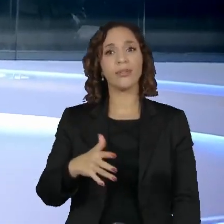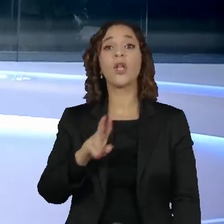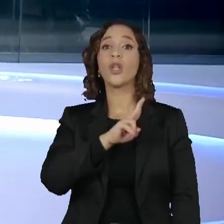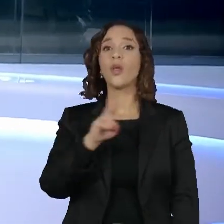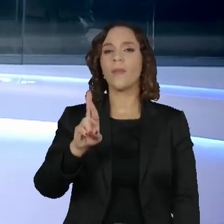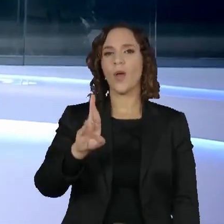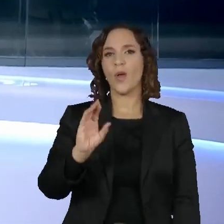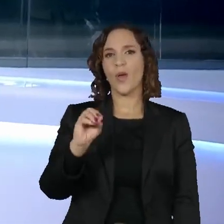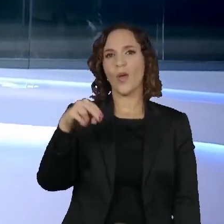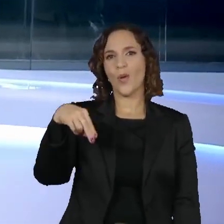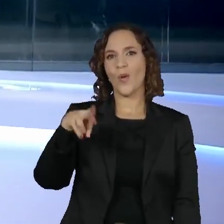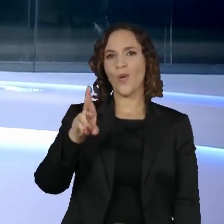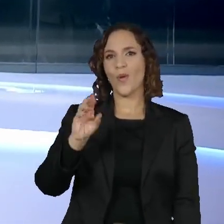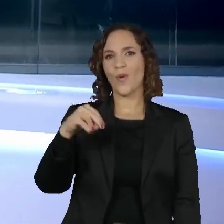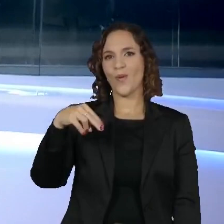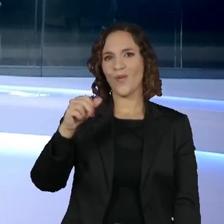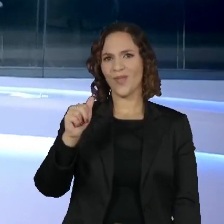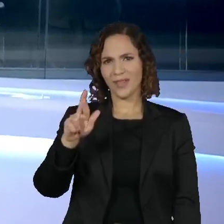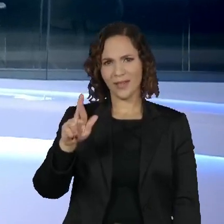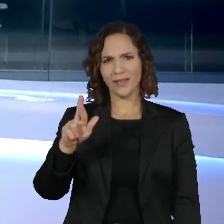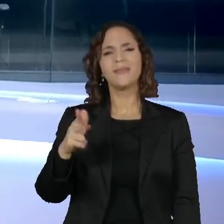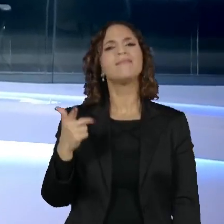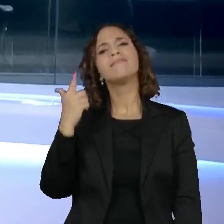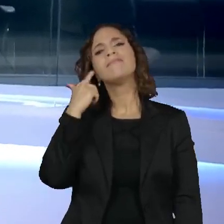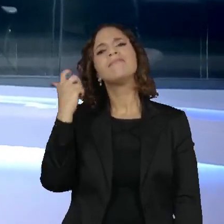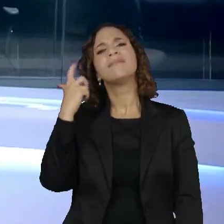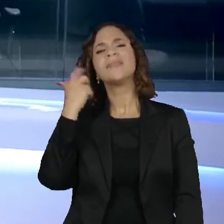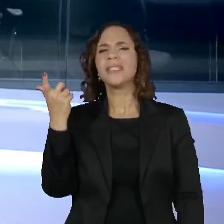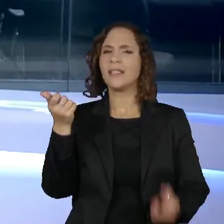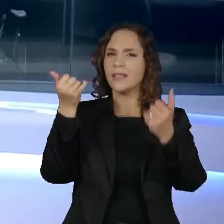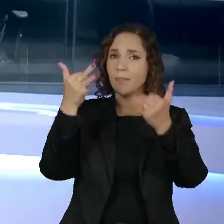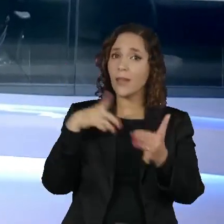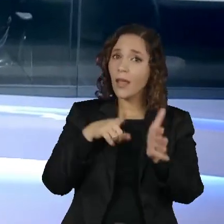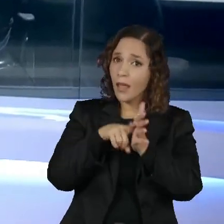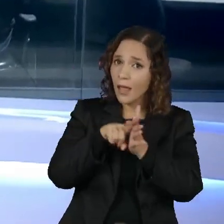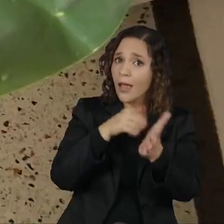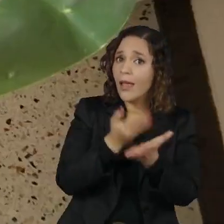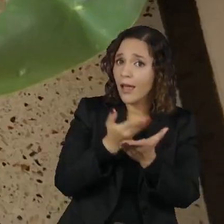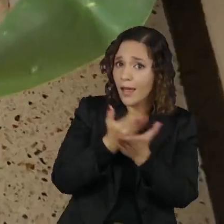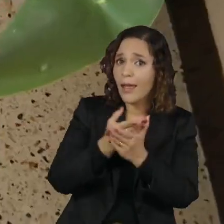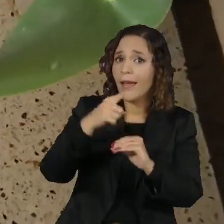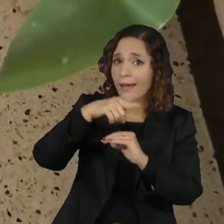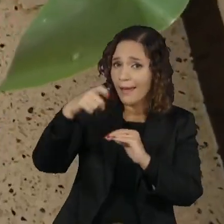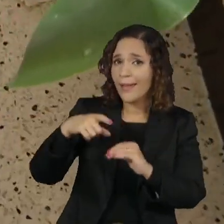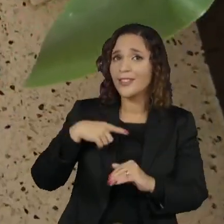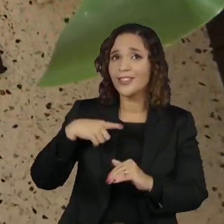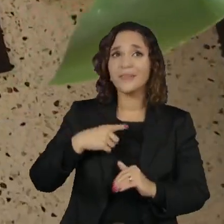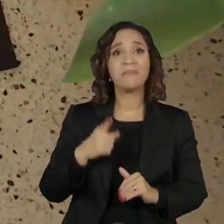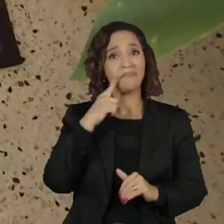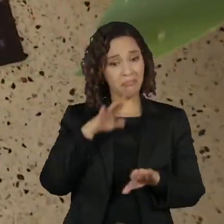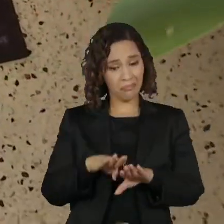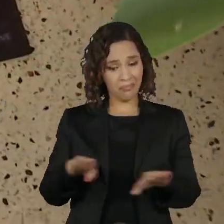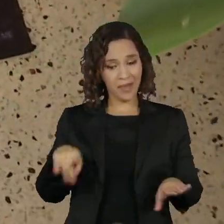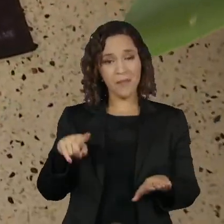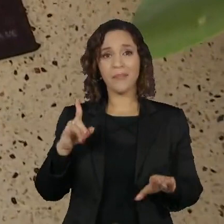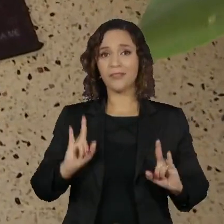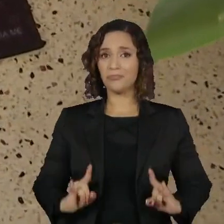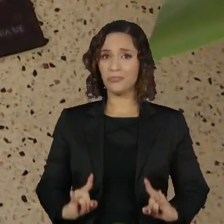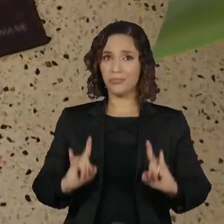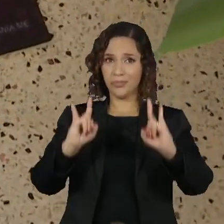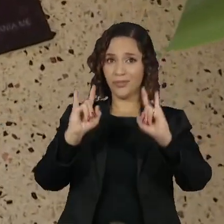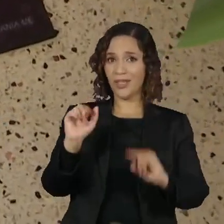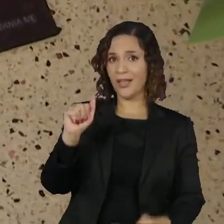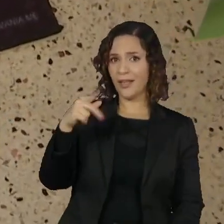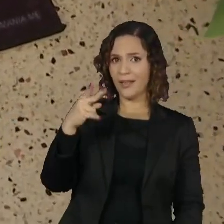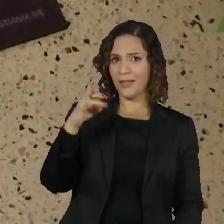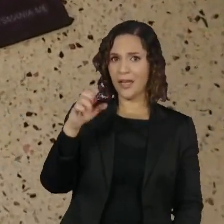de ronronar. E a explicação para ele é alvo de muitos estudos. O tapete na porta do apartamento da